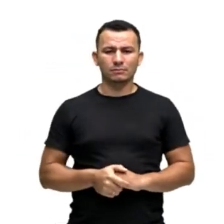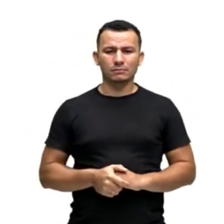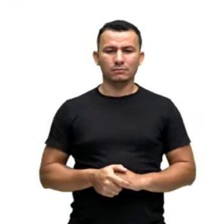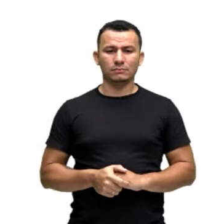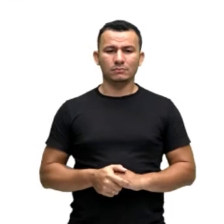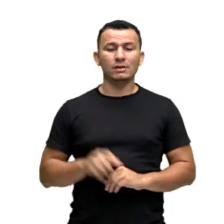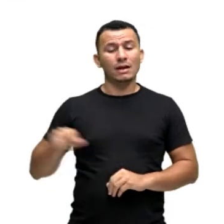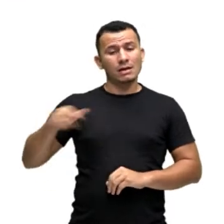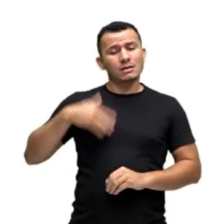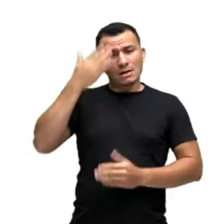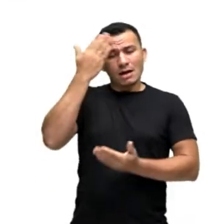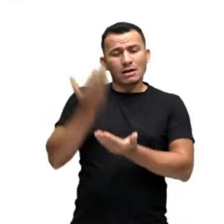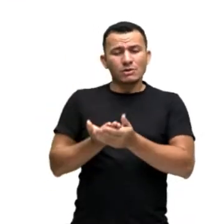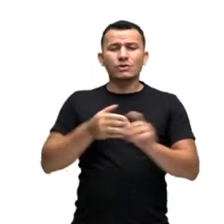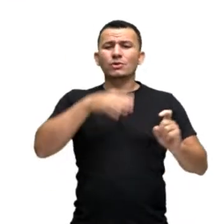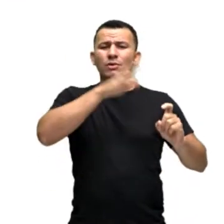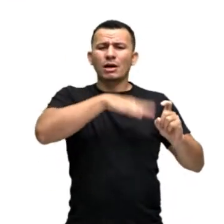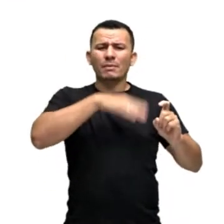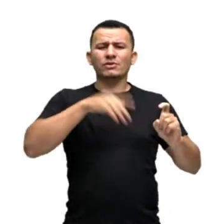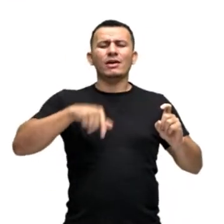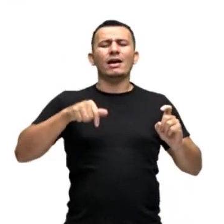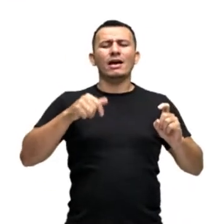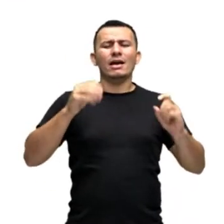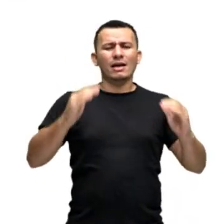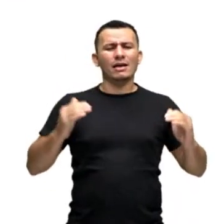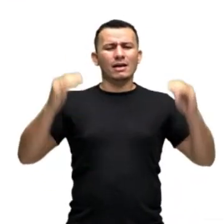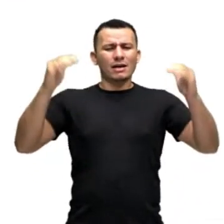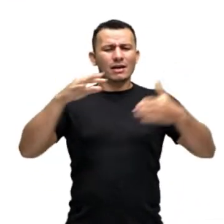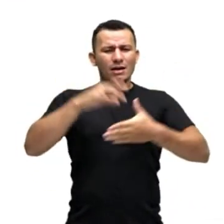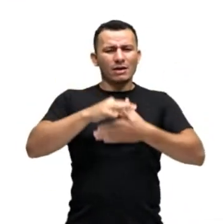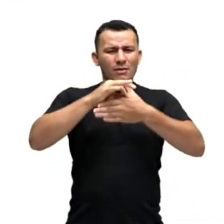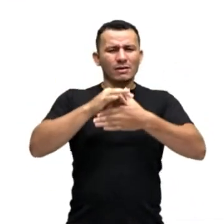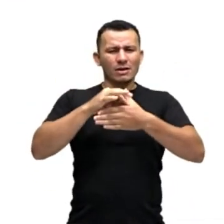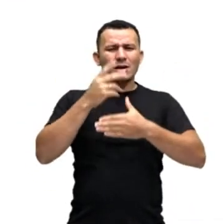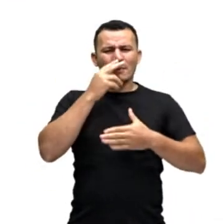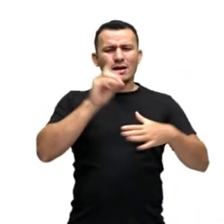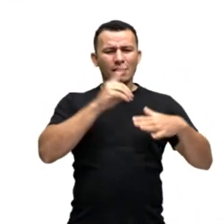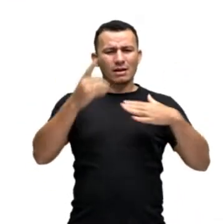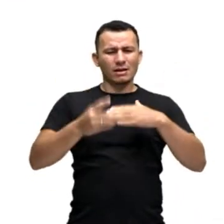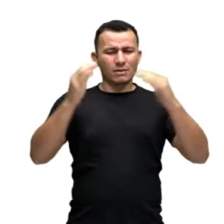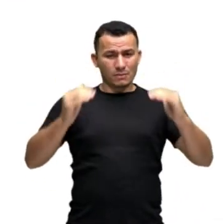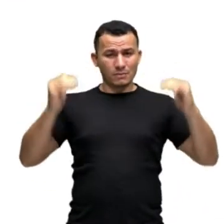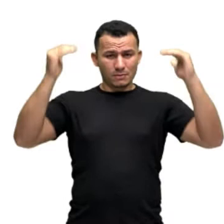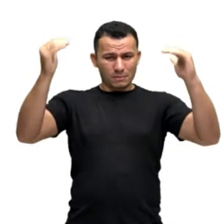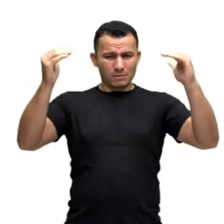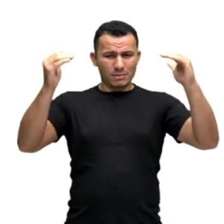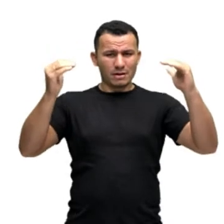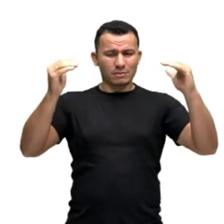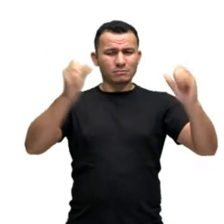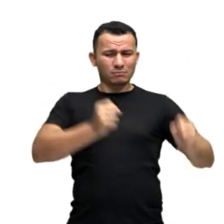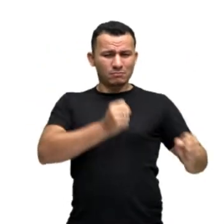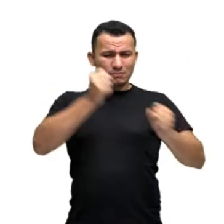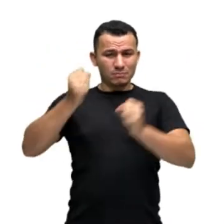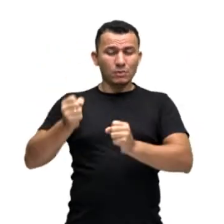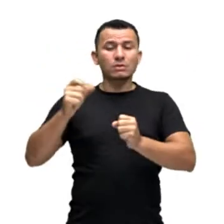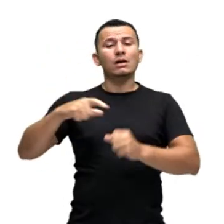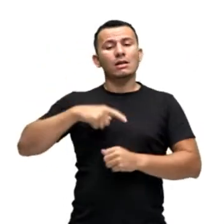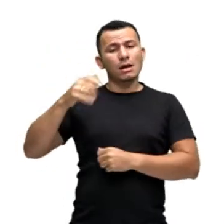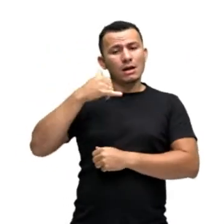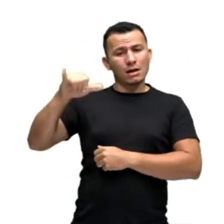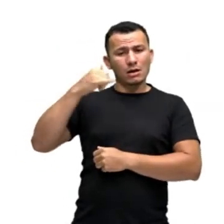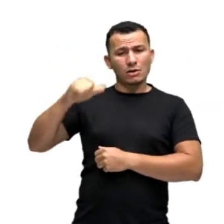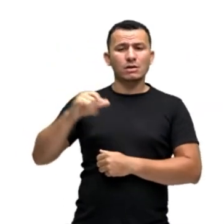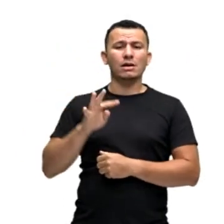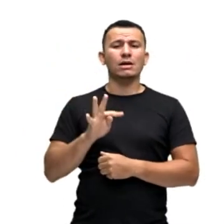ovo Sul é considerado como um Deus supremo na mitologia tupi-guarani não deu uma forma é uma energia e